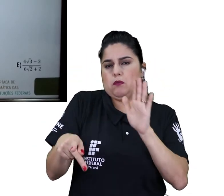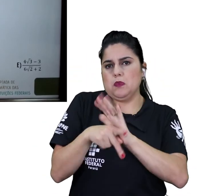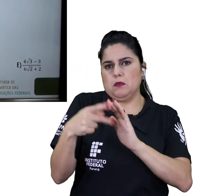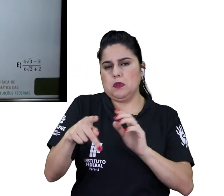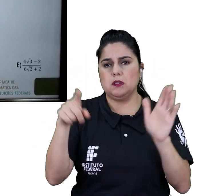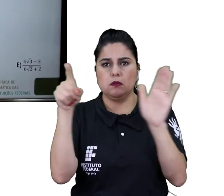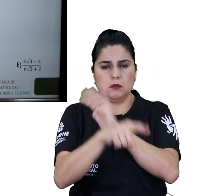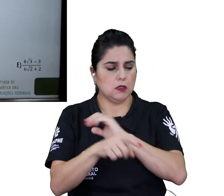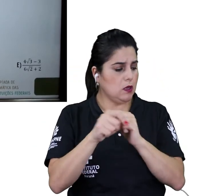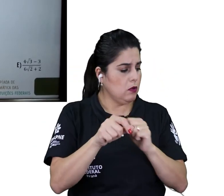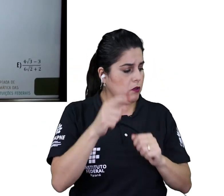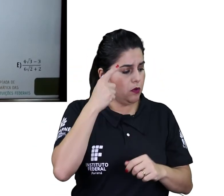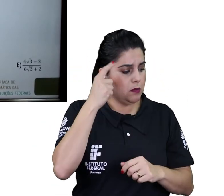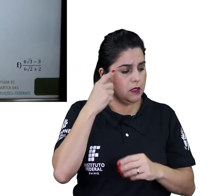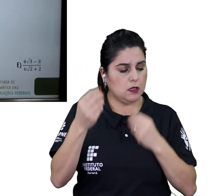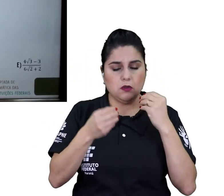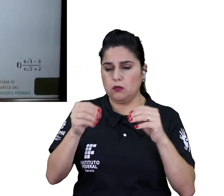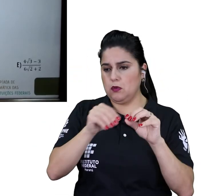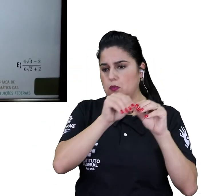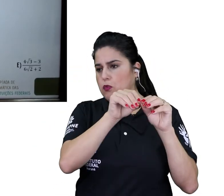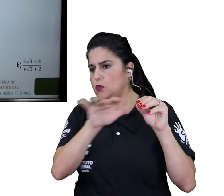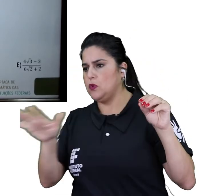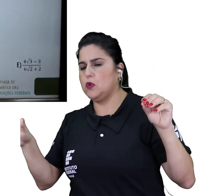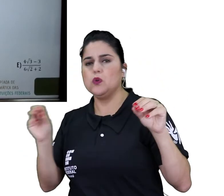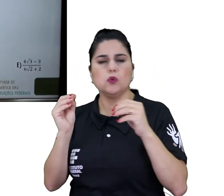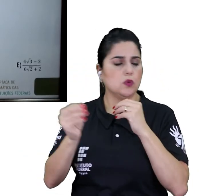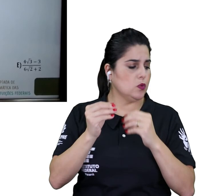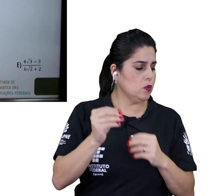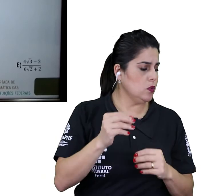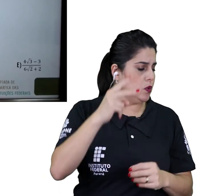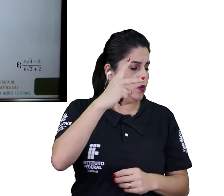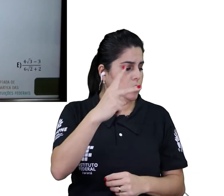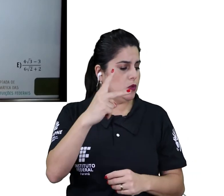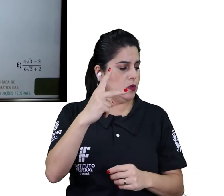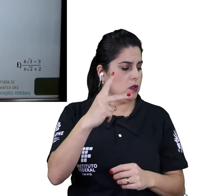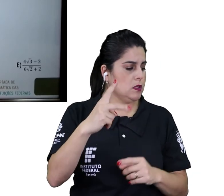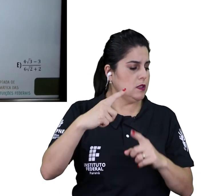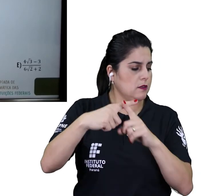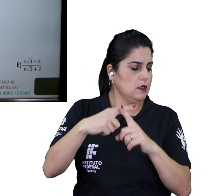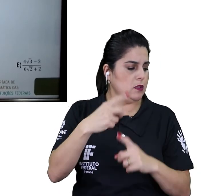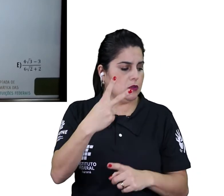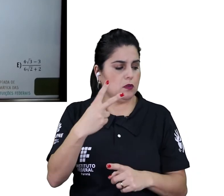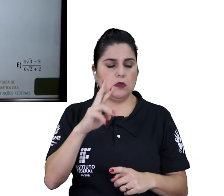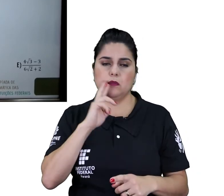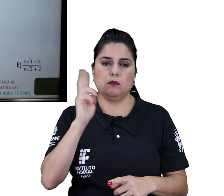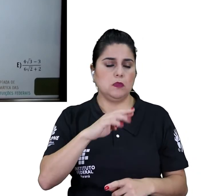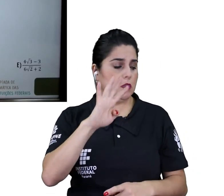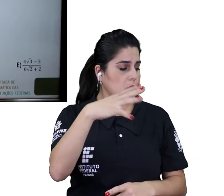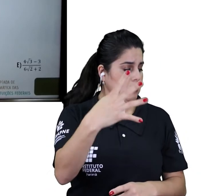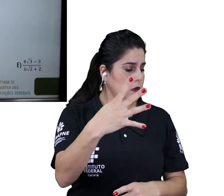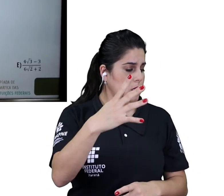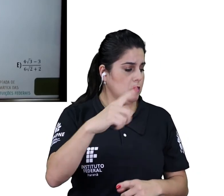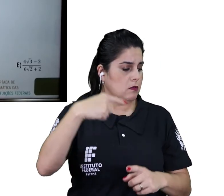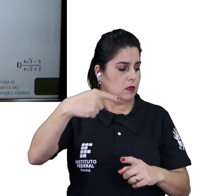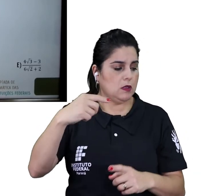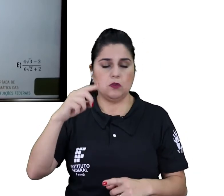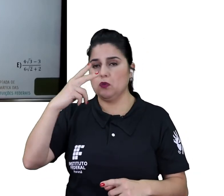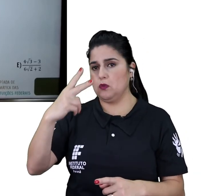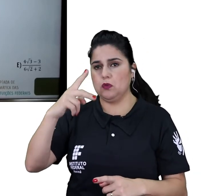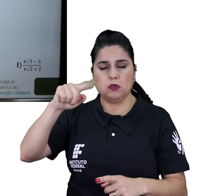eu já vou aplicando a distributiva aqui, que vai dar 2 vezes 2, 4, e 2 vezes raiz de